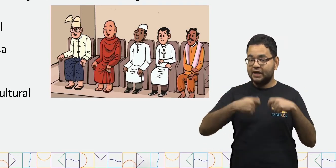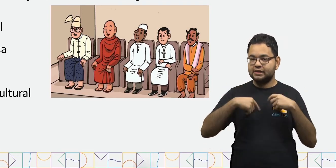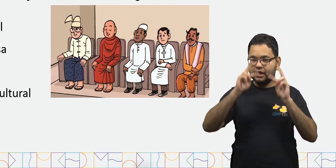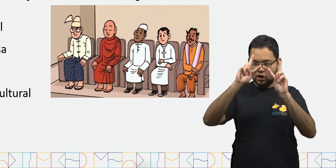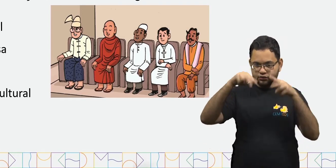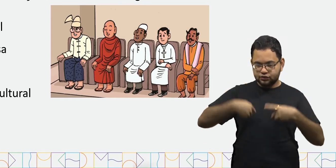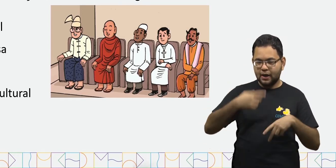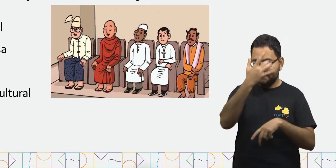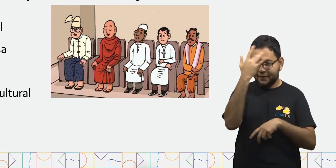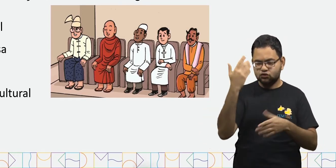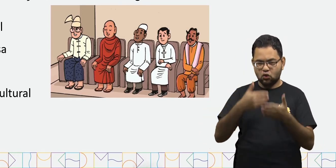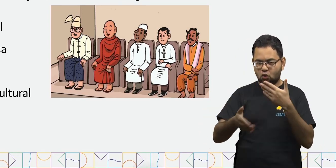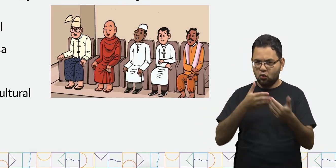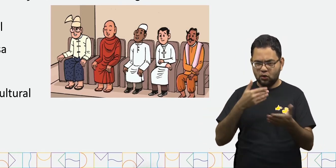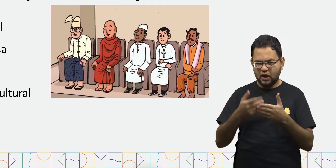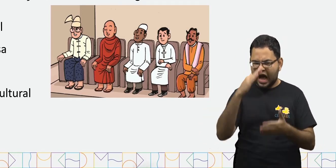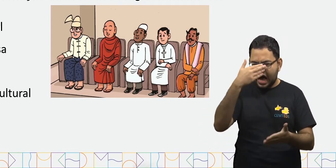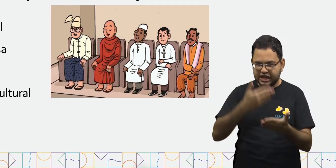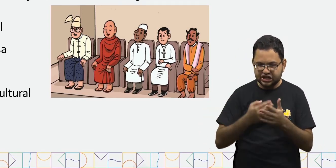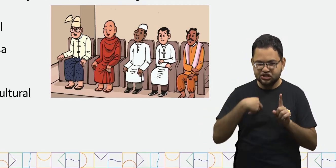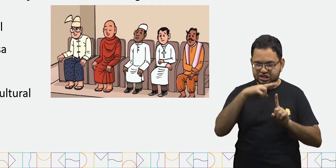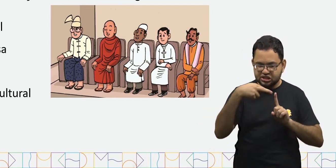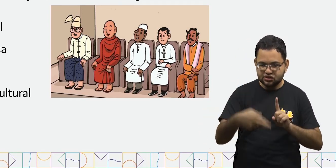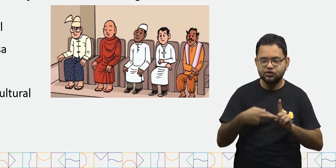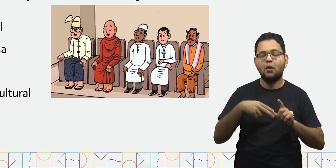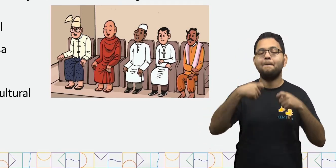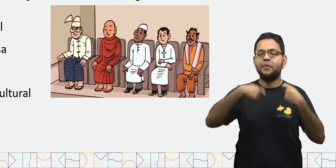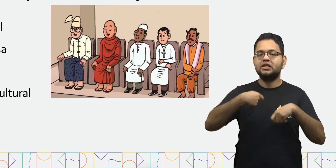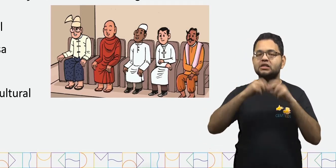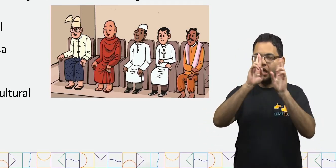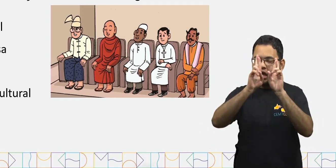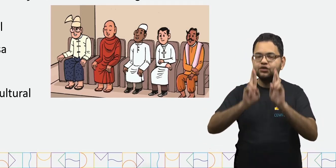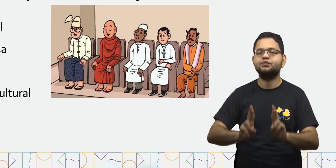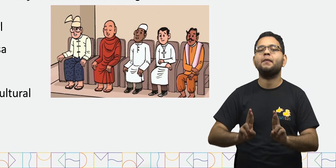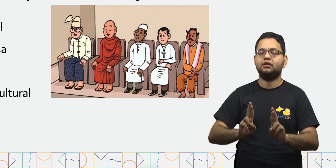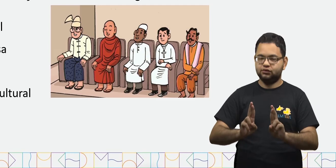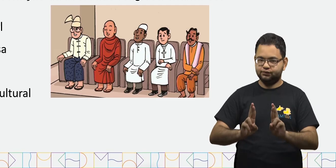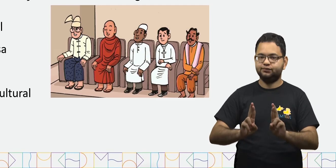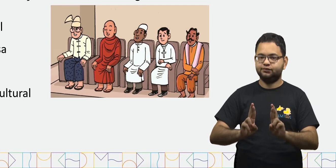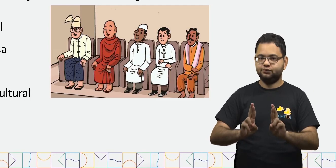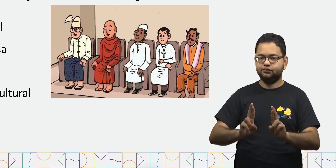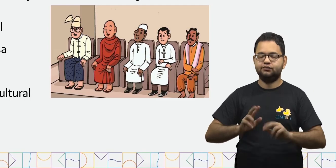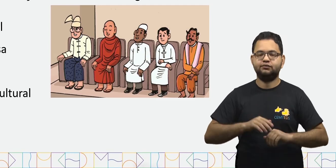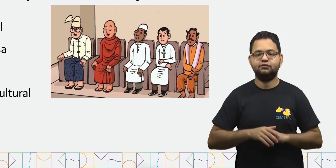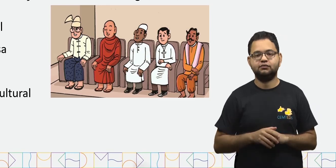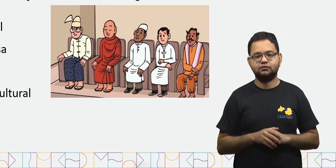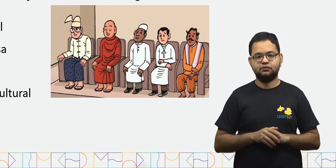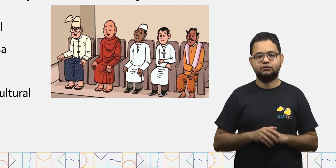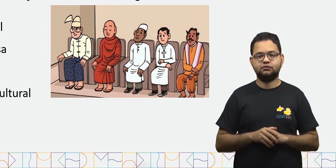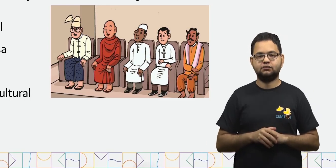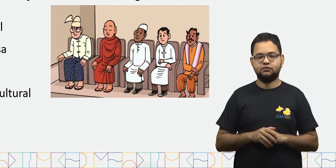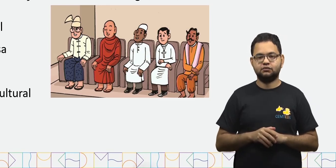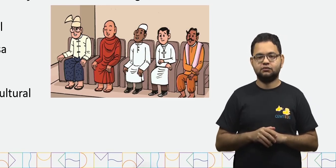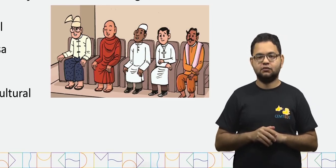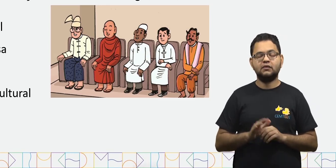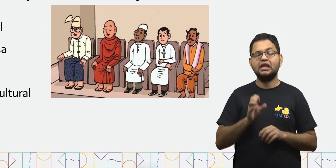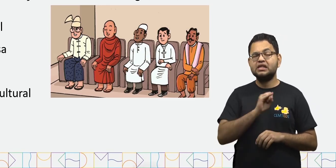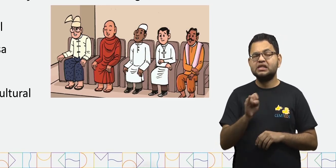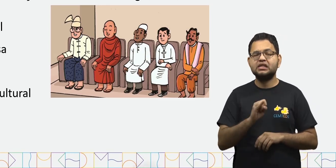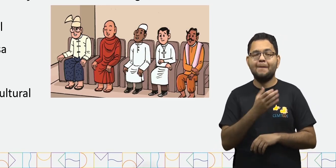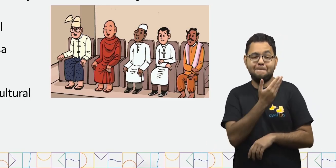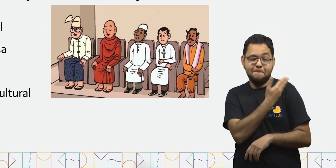humano, independentemente de sua fé, o desrespeito e a não aceitação da liberdade